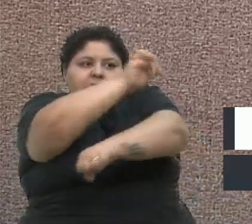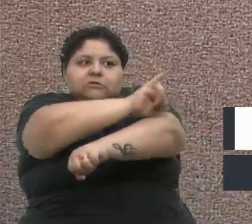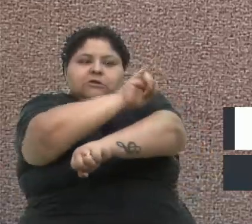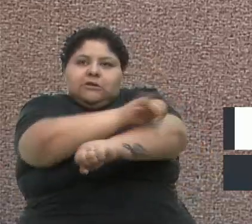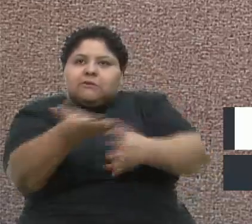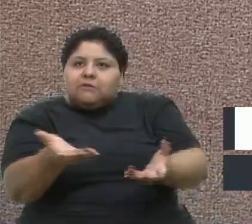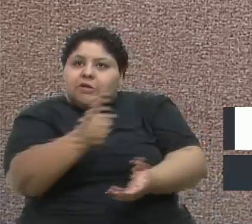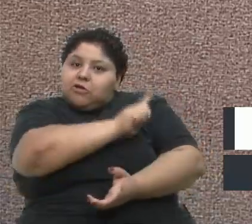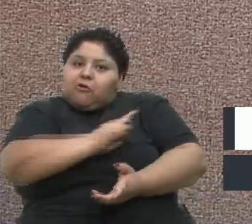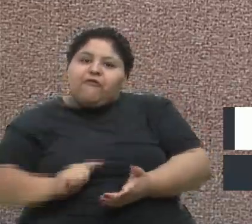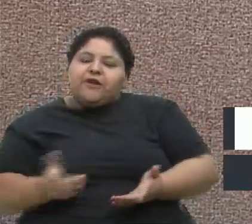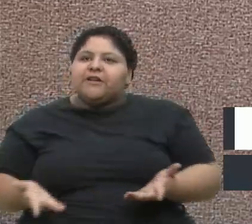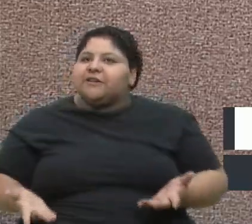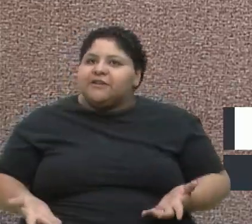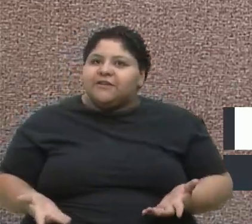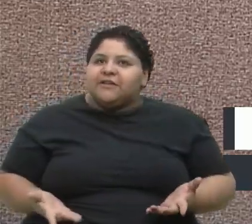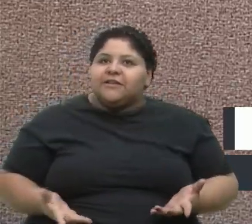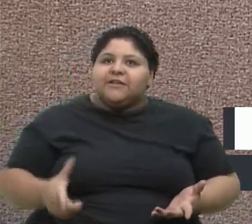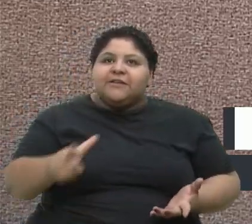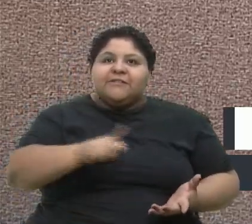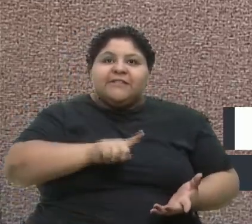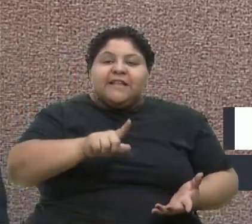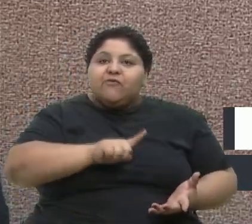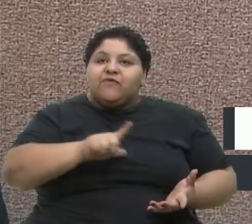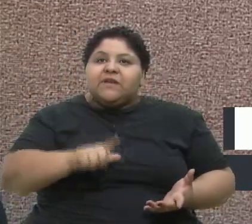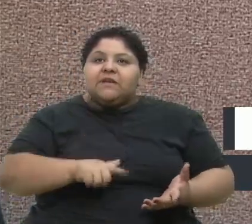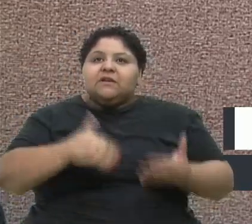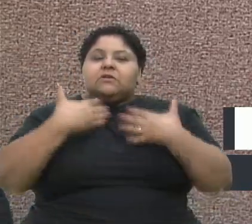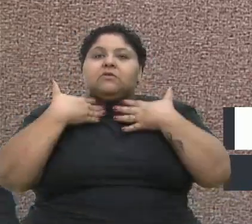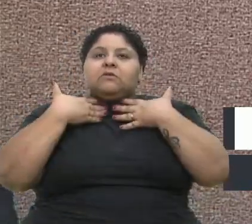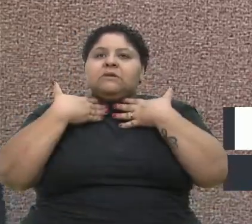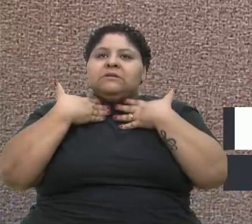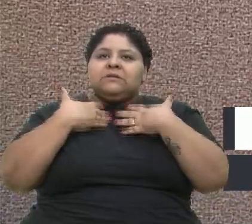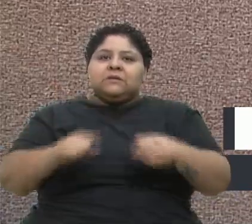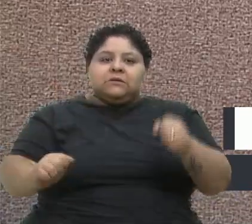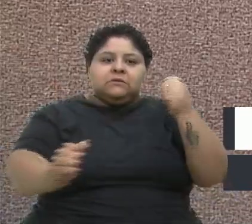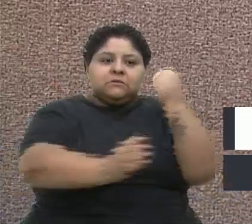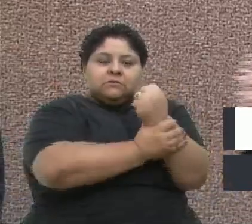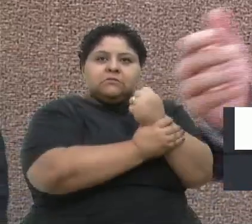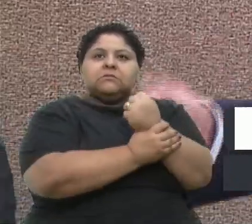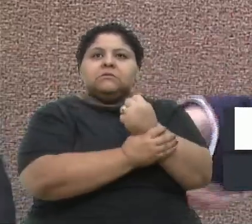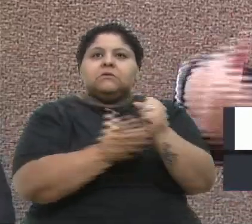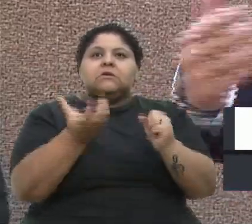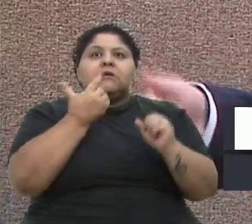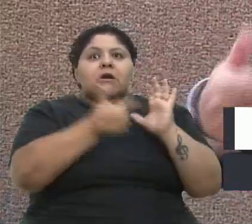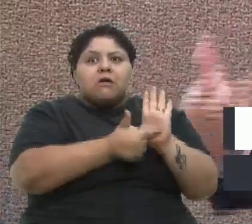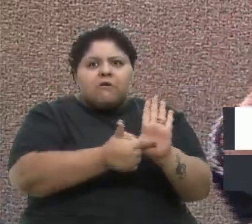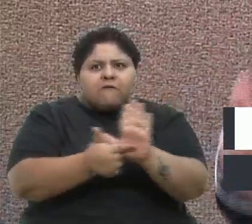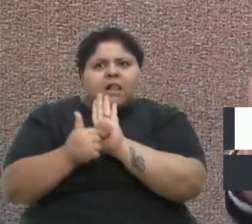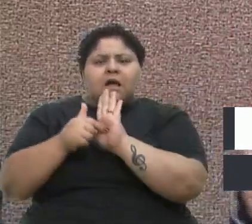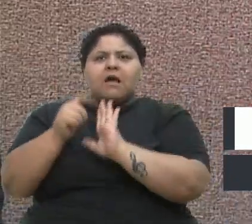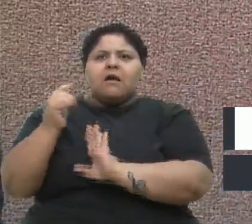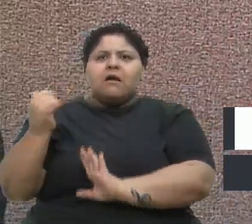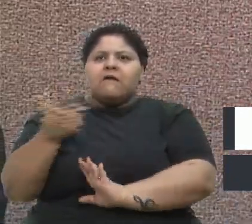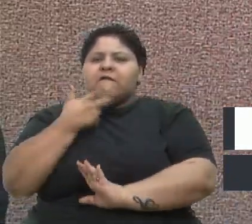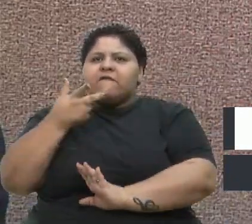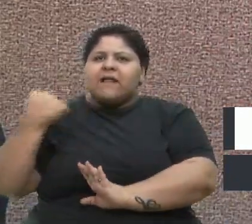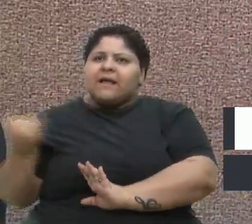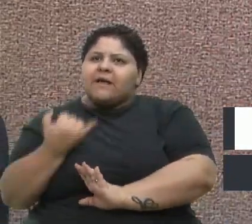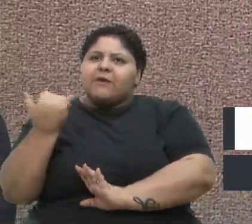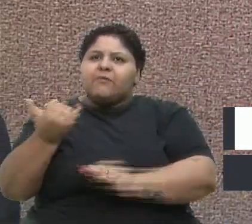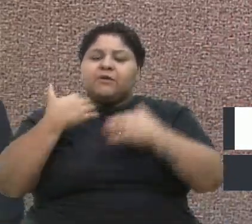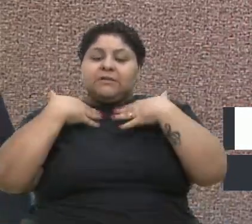do governador não tem Secretaria de Segurança. Então, eu só queria destacar isso e destacar a importância das secretarias de segurança